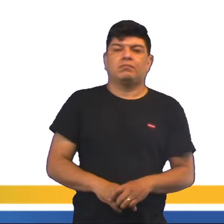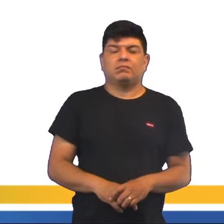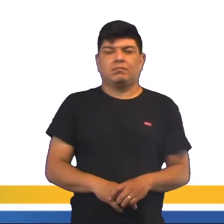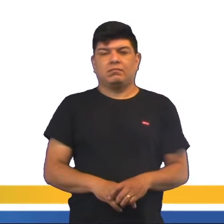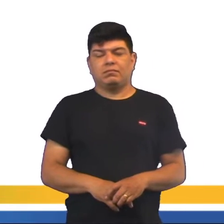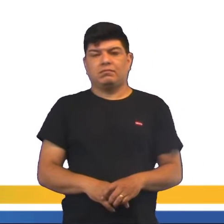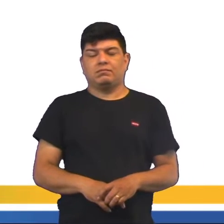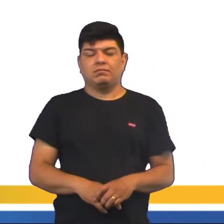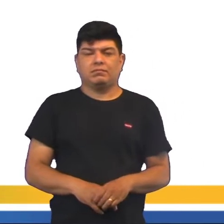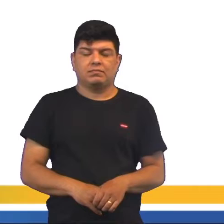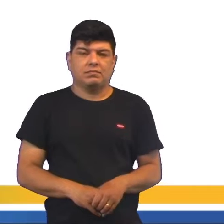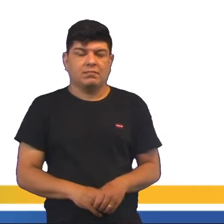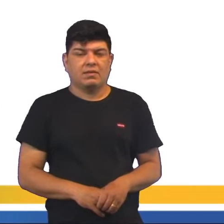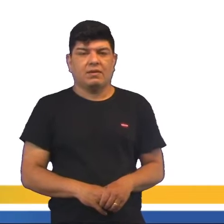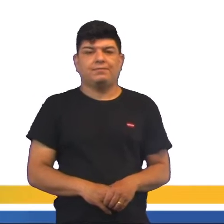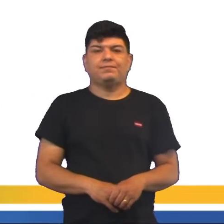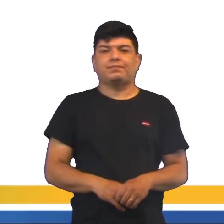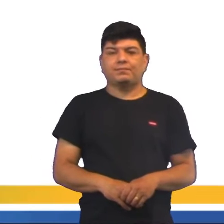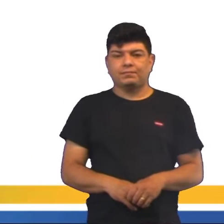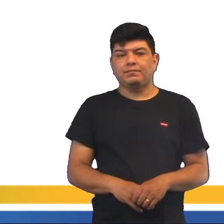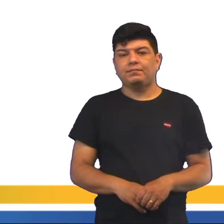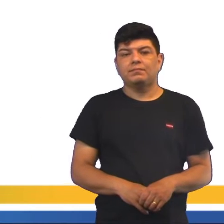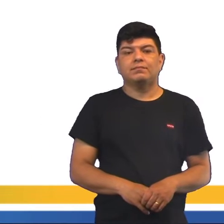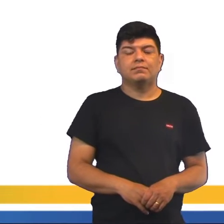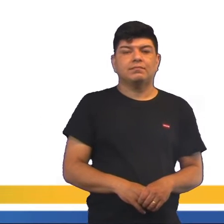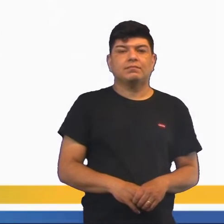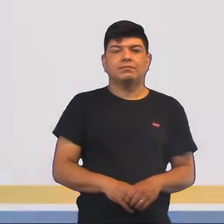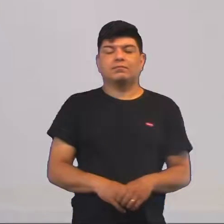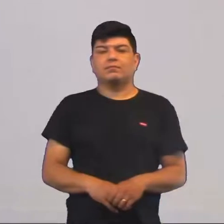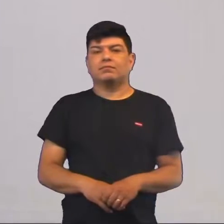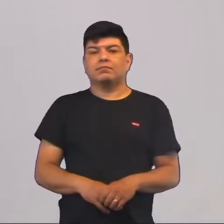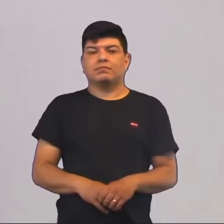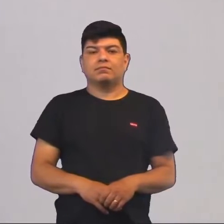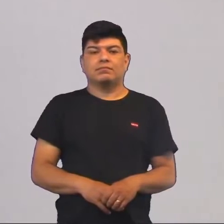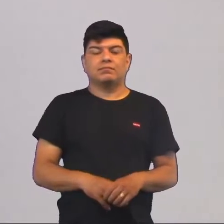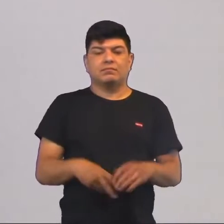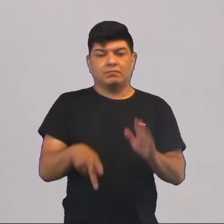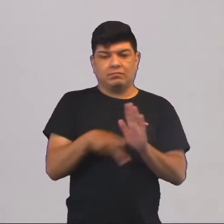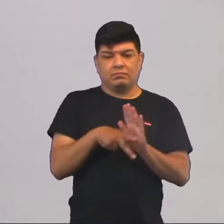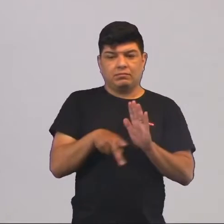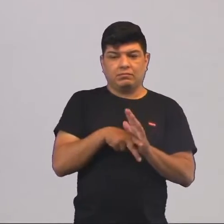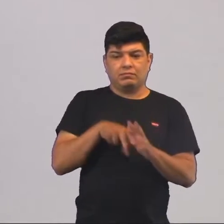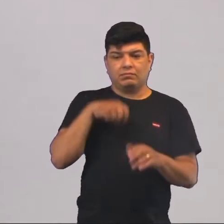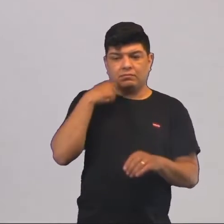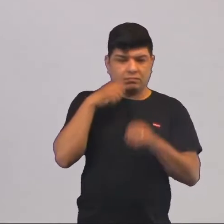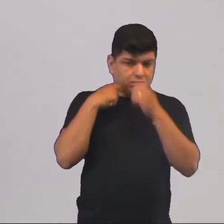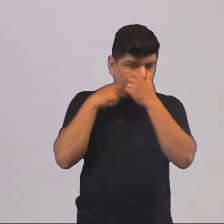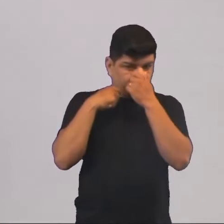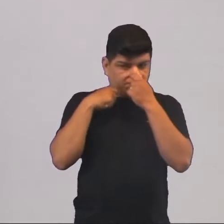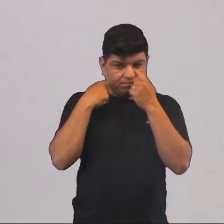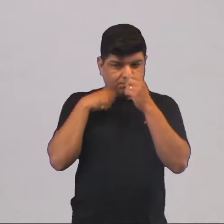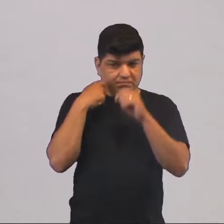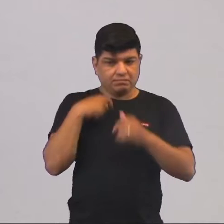de expressar e perceber. Então aí, o próprio autor ele já